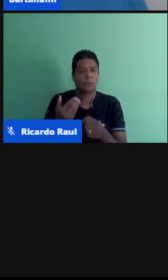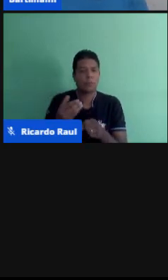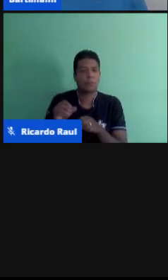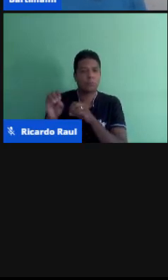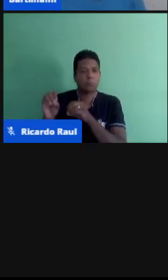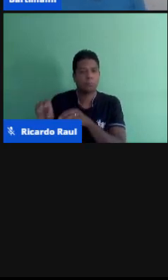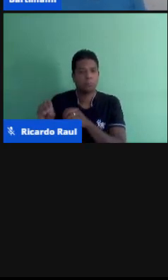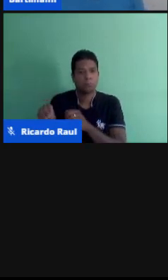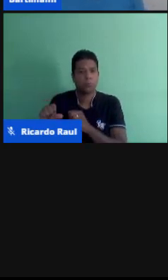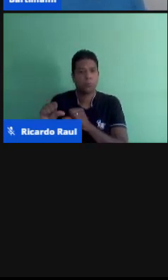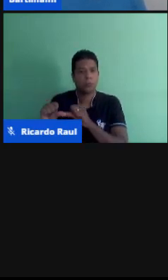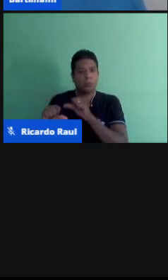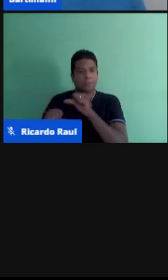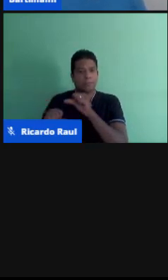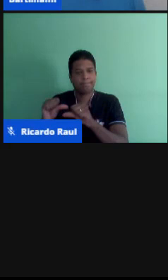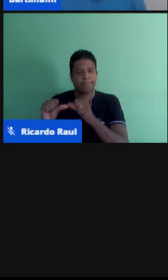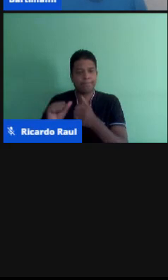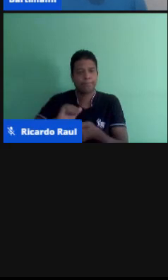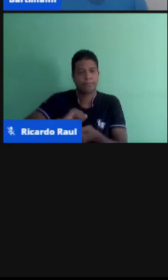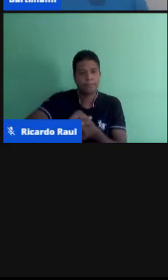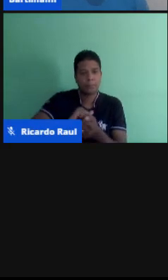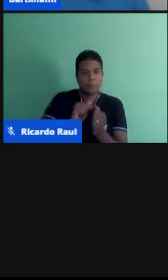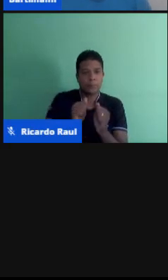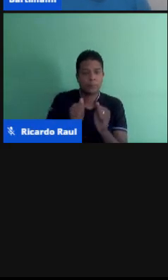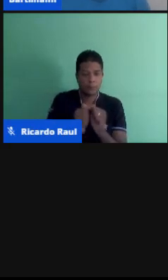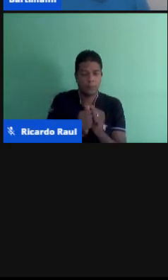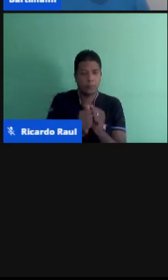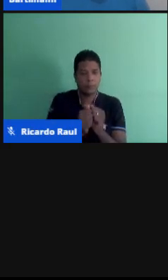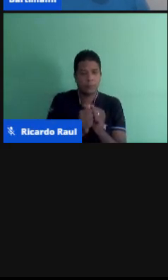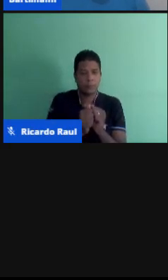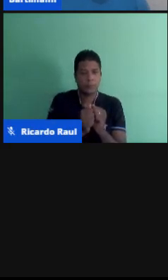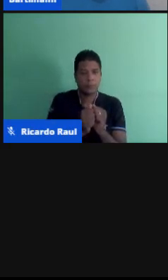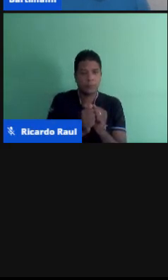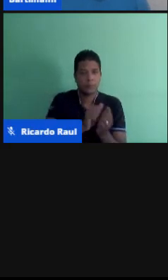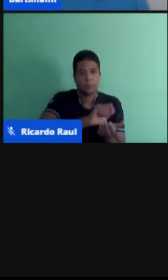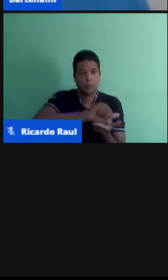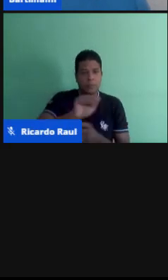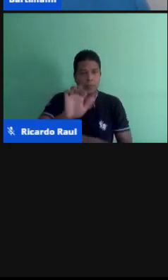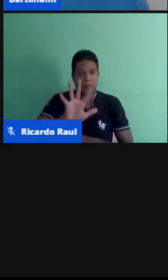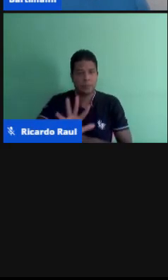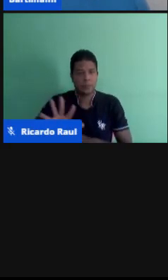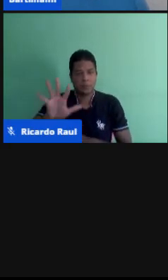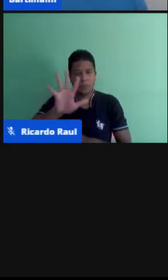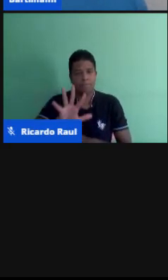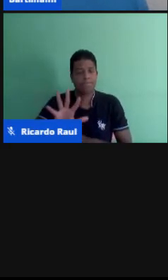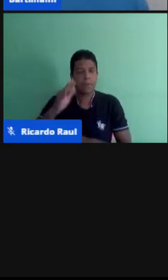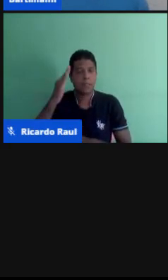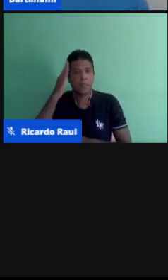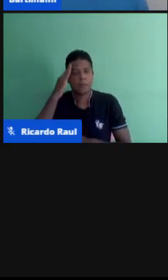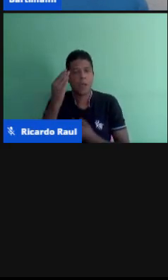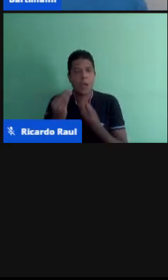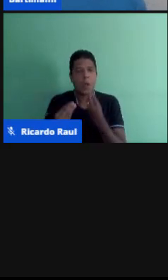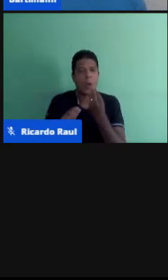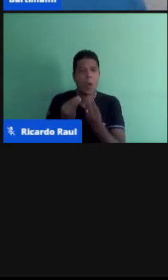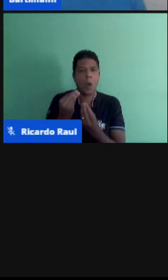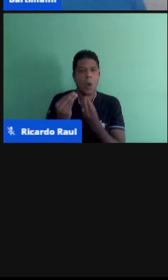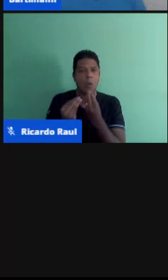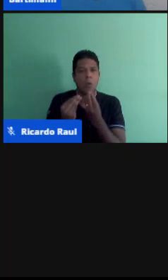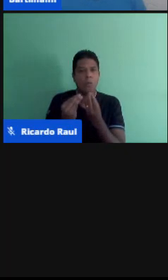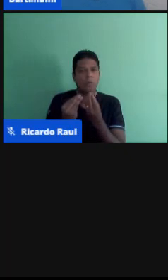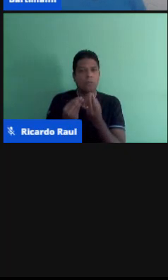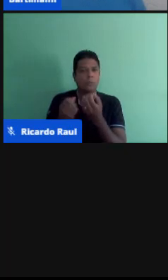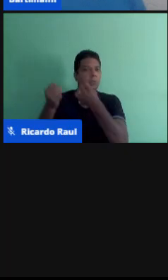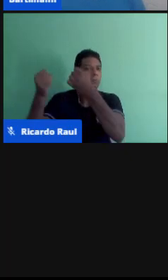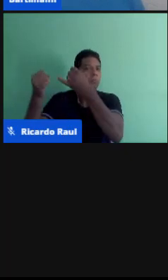fazer essa transposição didática do conceito de paisagem, é ter a ciência de como você vai abordar o conceito